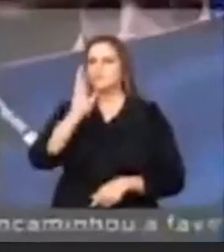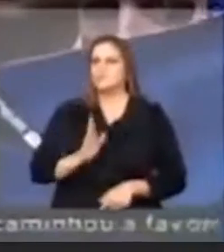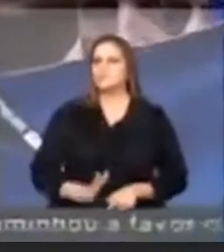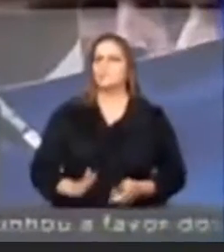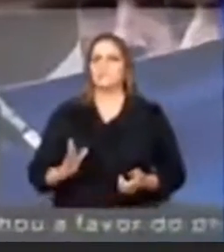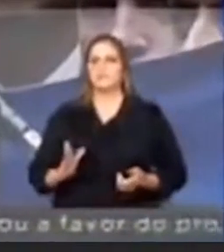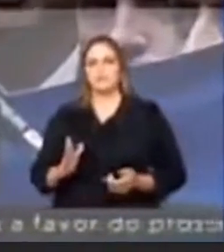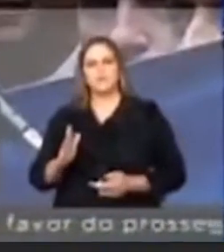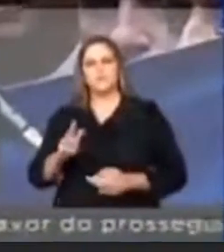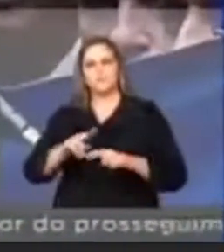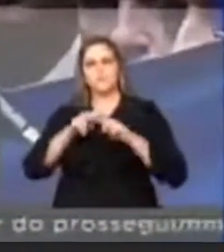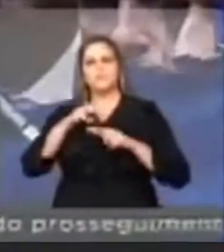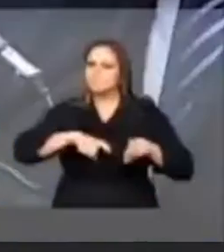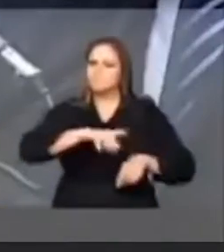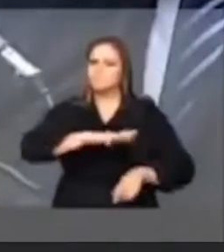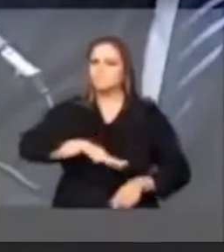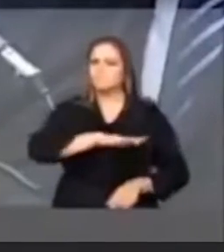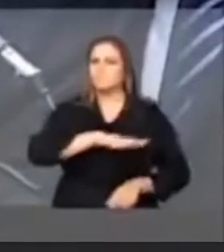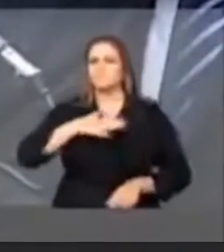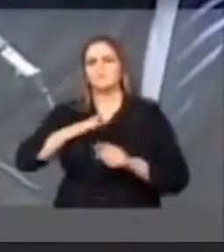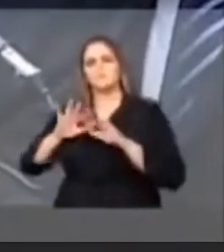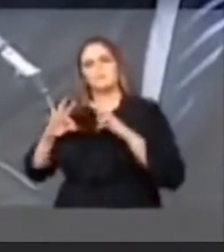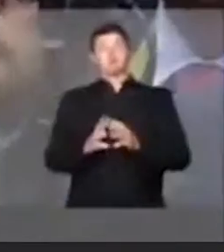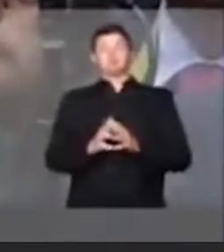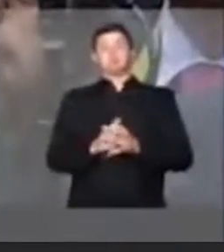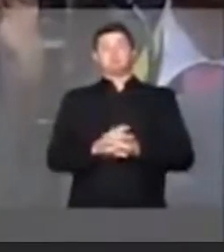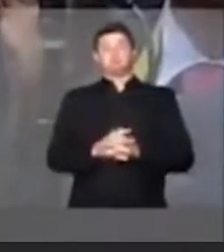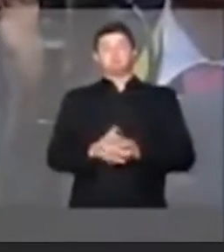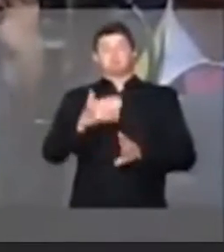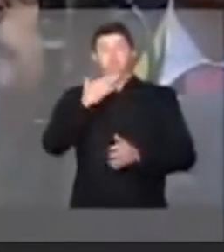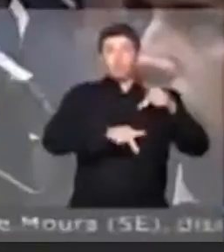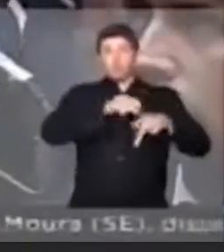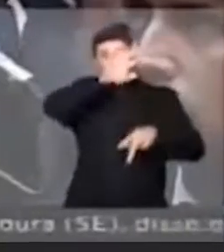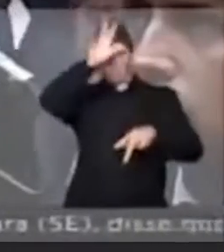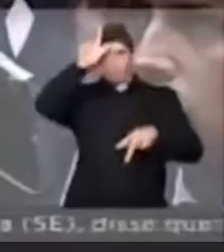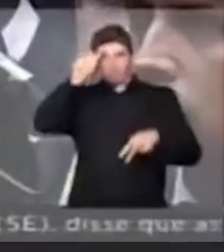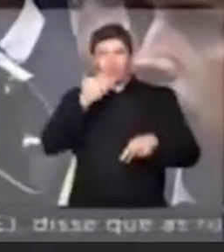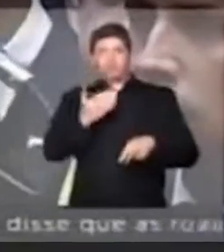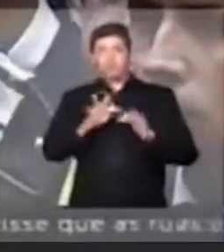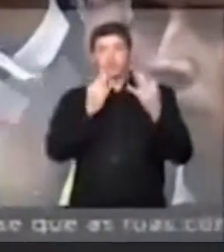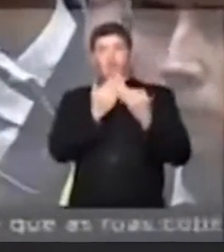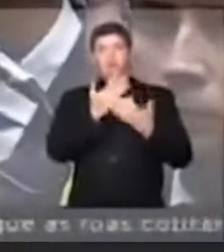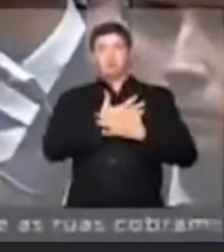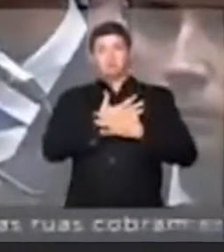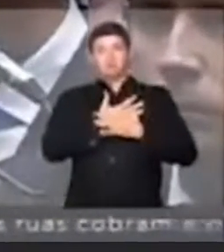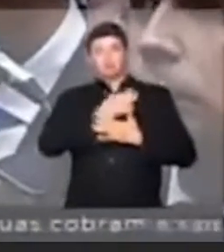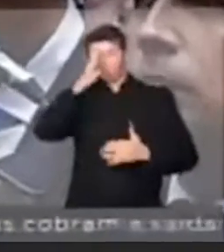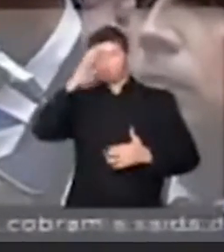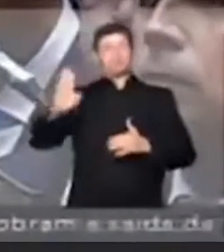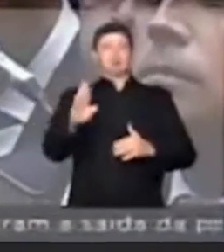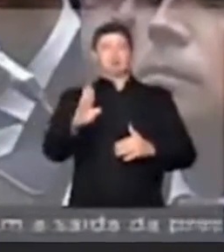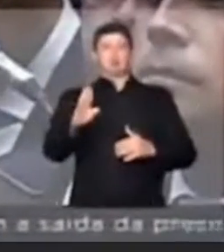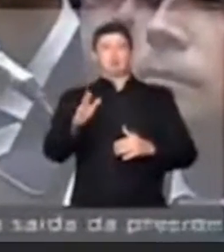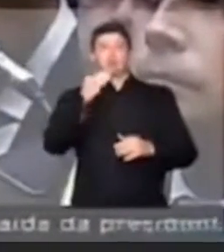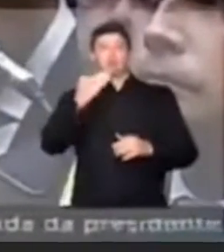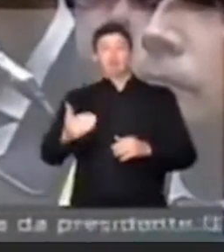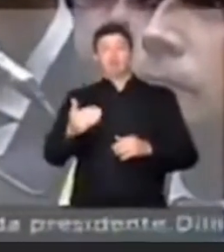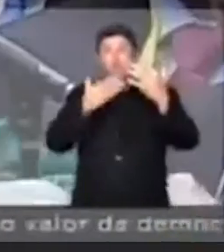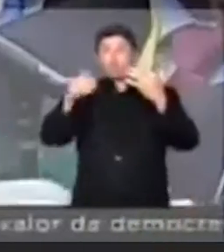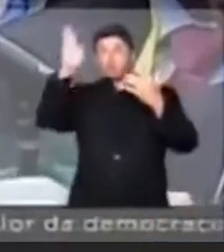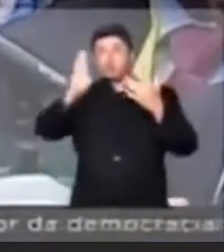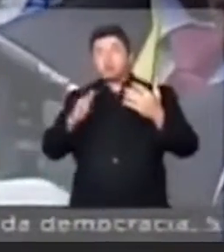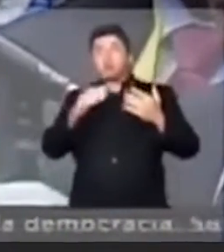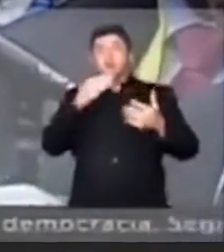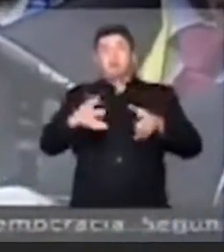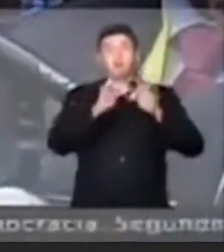minha família. Em nome da minha família. Pela minha família. Pela minha família. Pela minha família, acima de tudo. Por